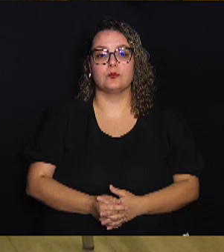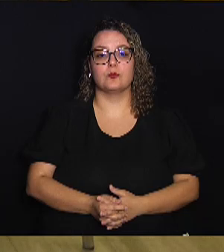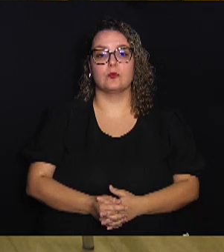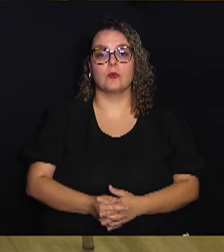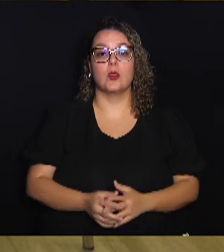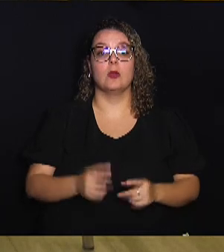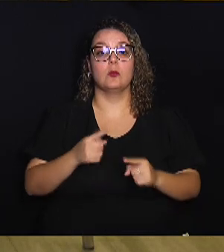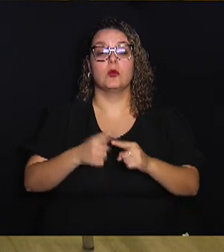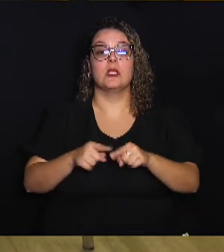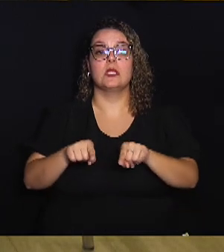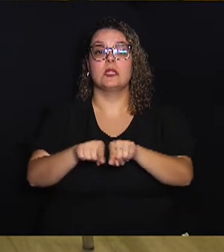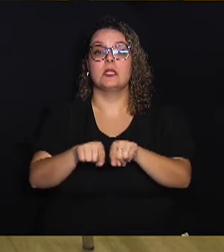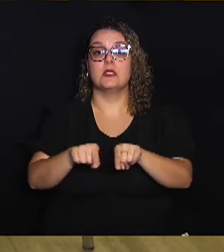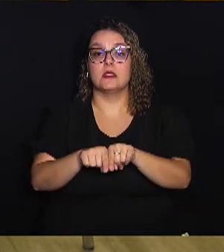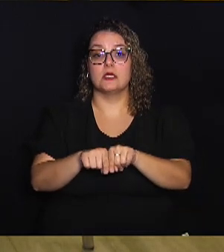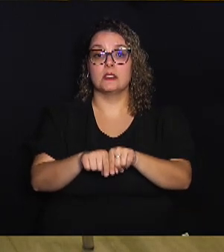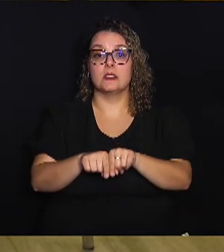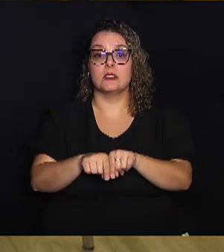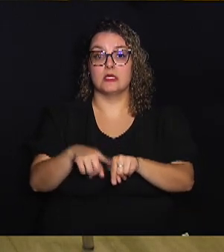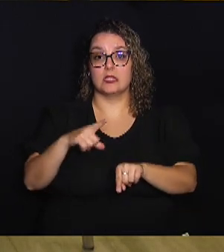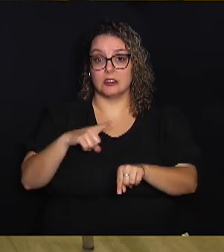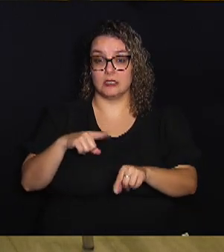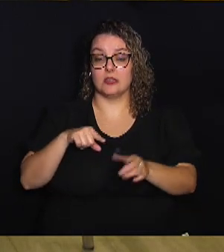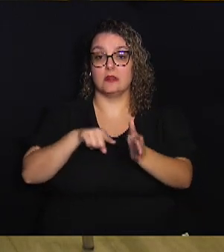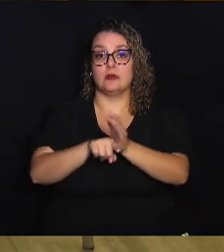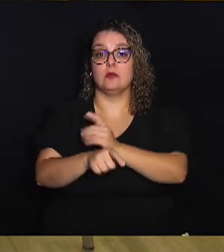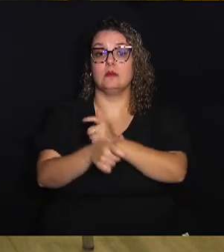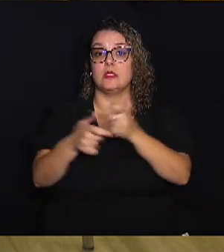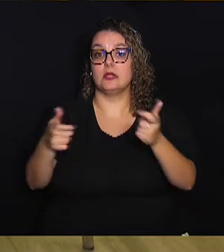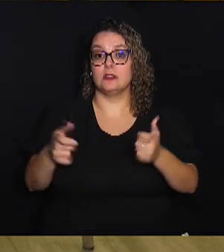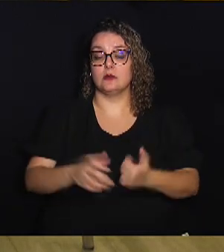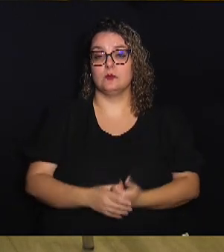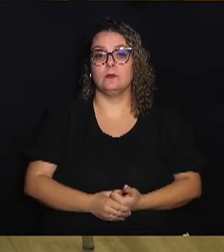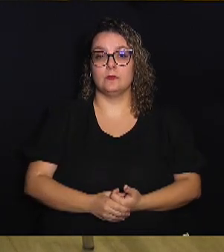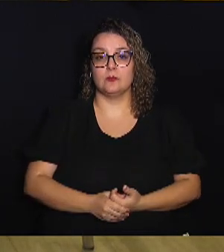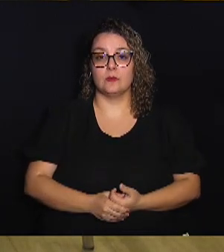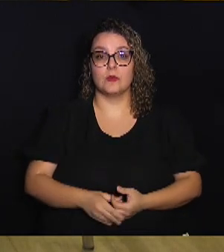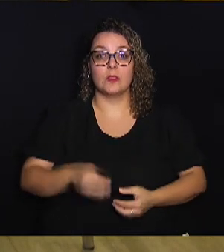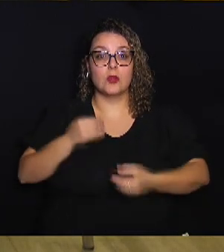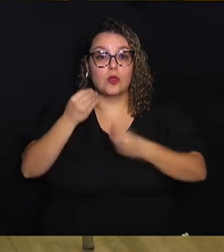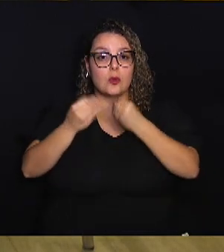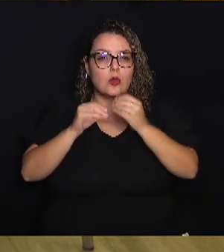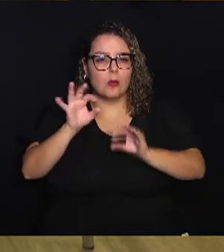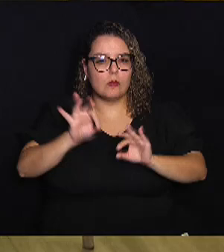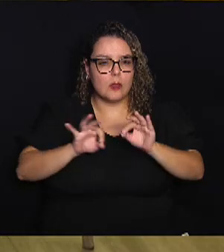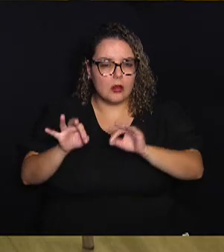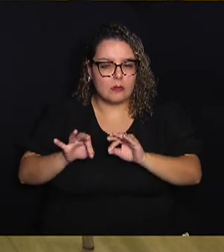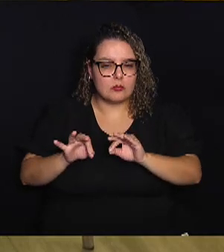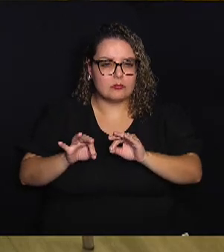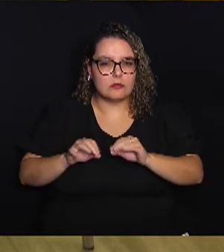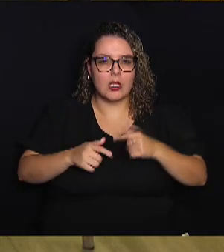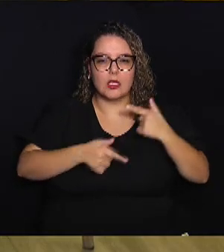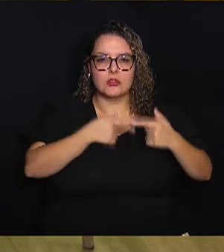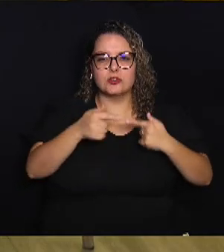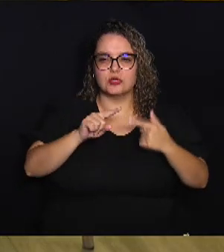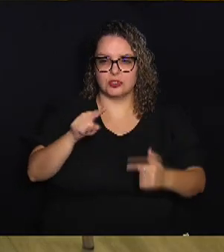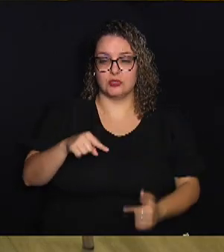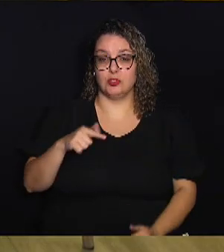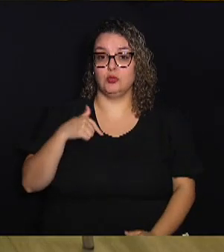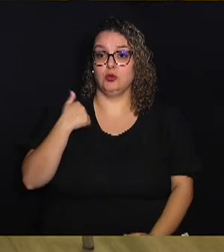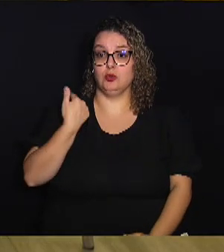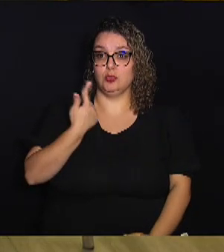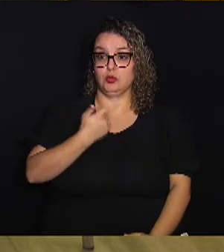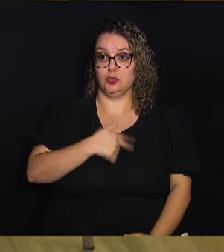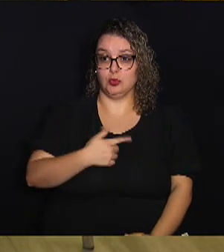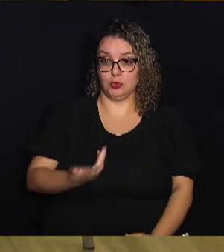porque inclusive aí tem uma grande pergunta. Como preparar essa geração Z, né? Mas nós,